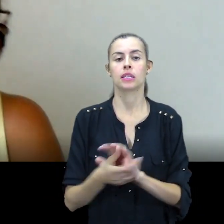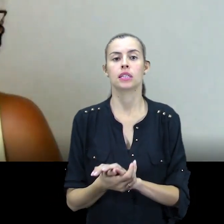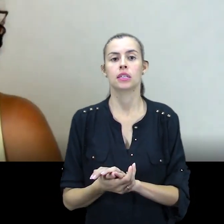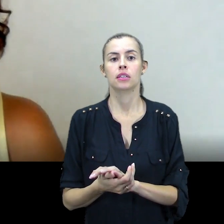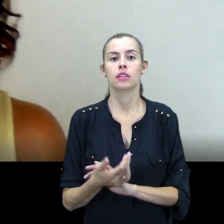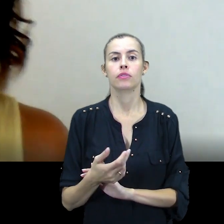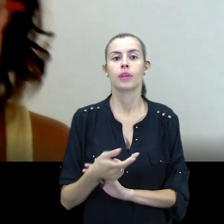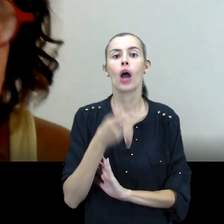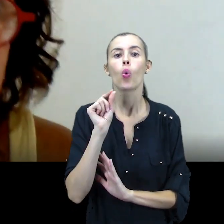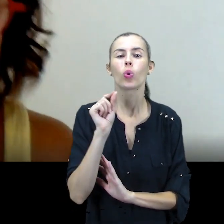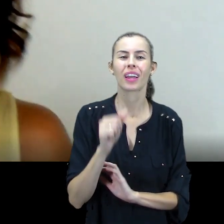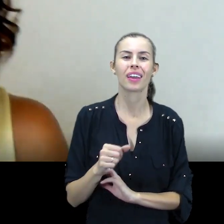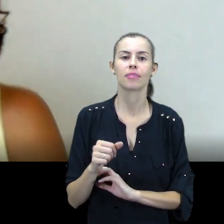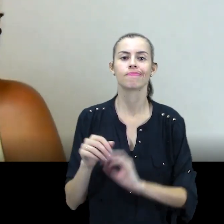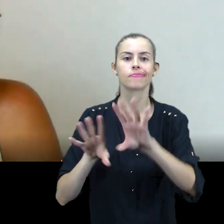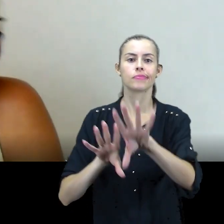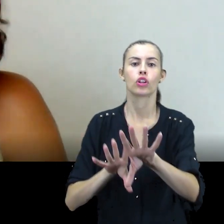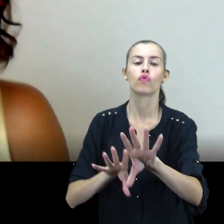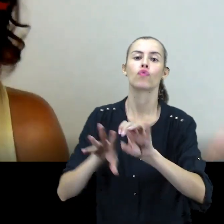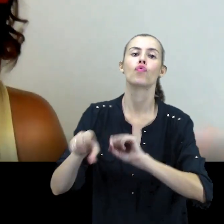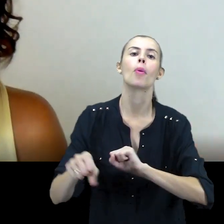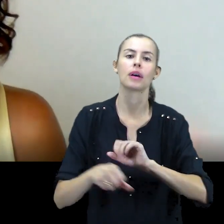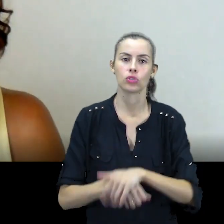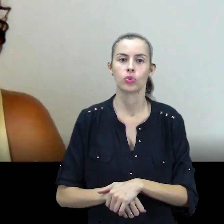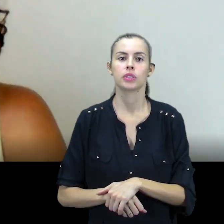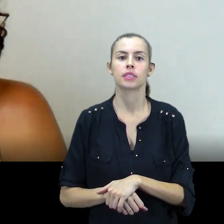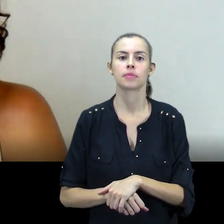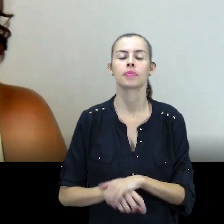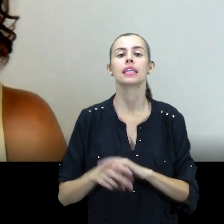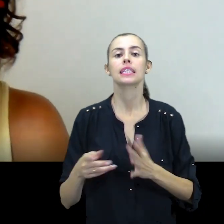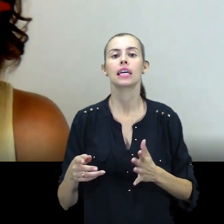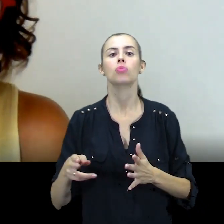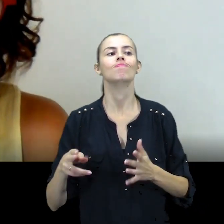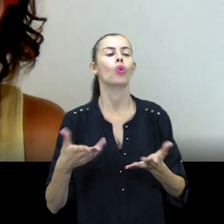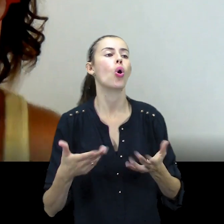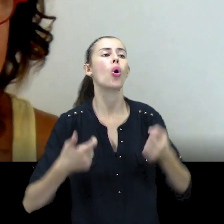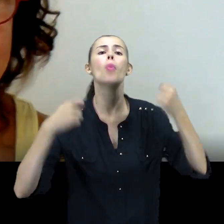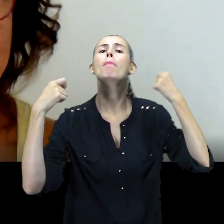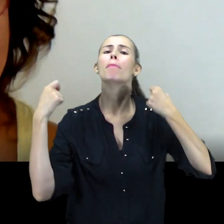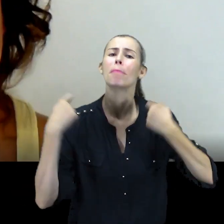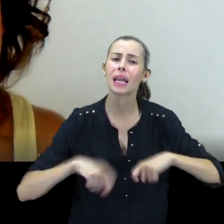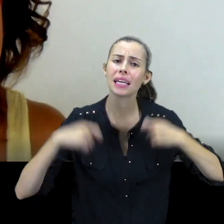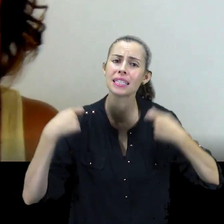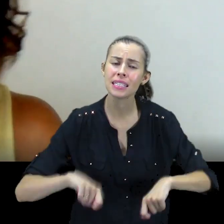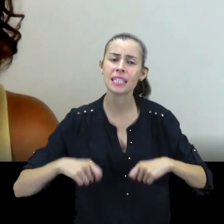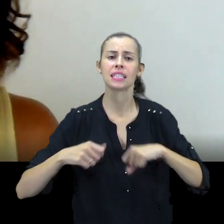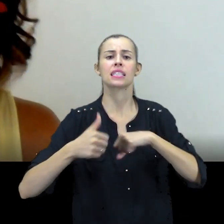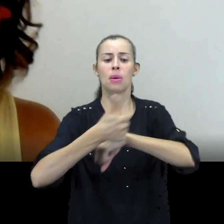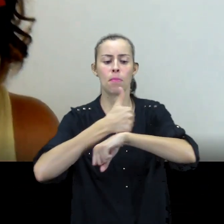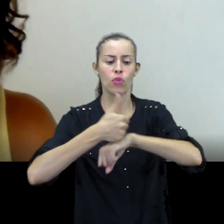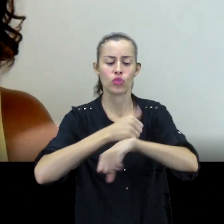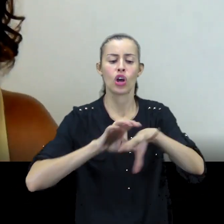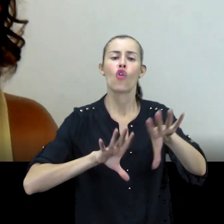étnico-raciais, nas questões de gênero. Tem coisas que a gente não conseguiu, porque a gente não é detentor desse conhecimento, né? Mas a gente tem que